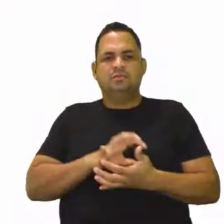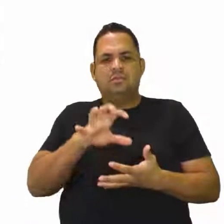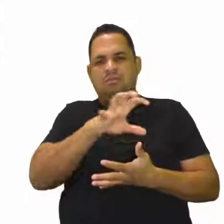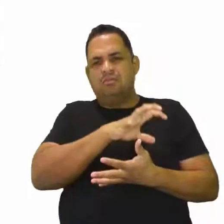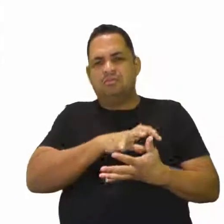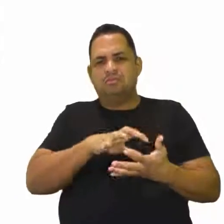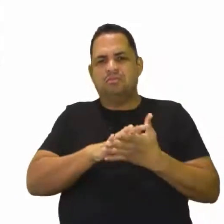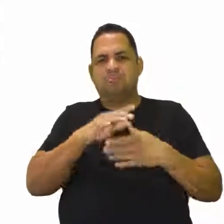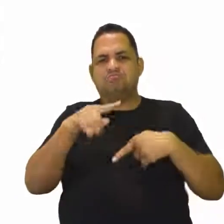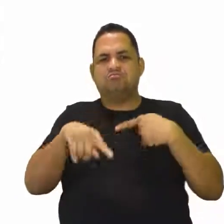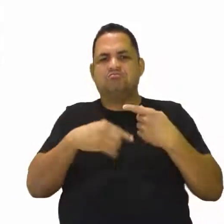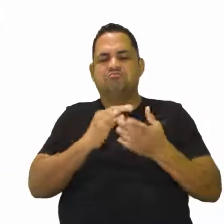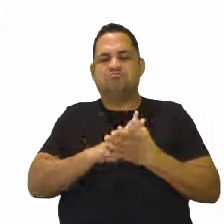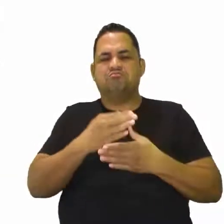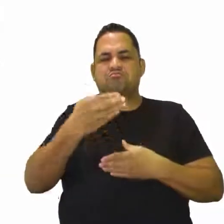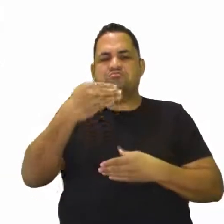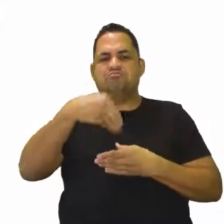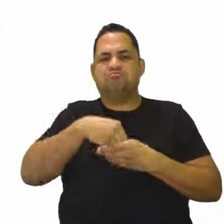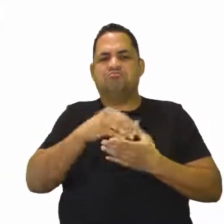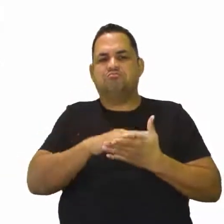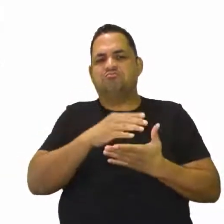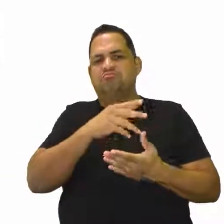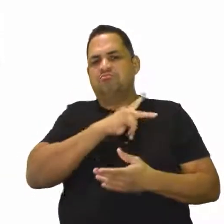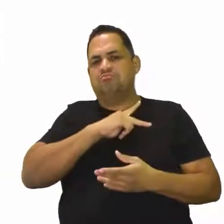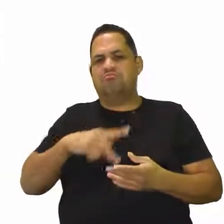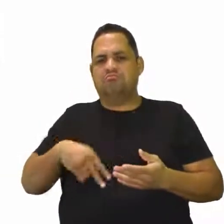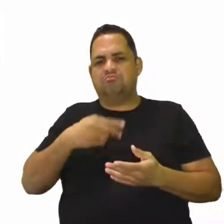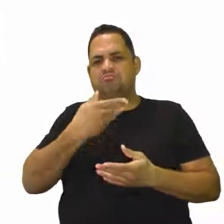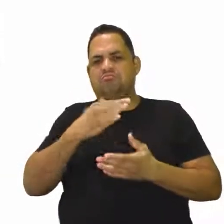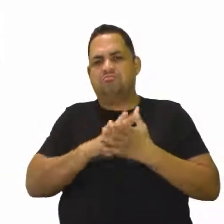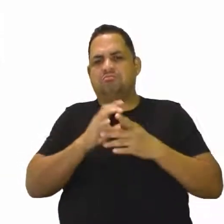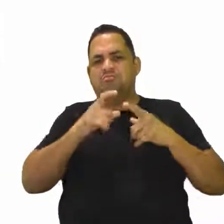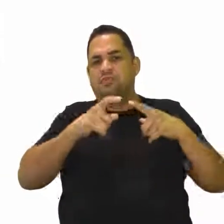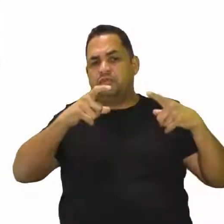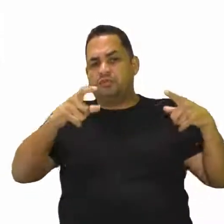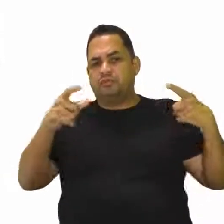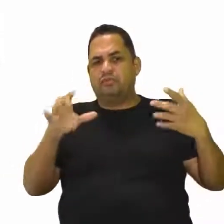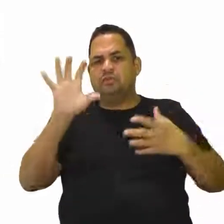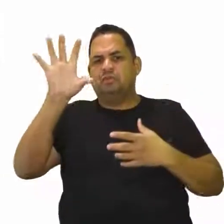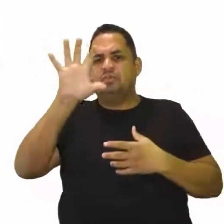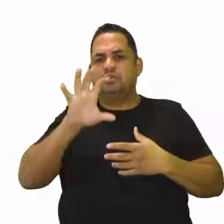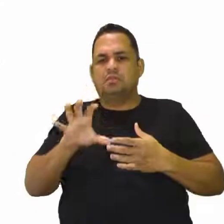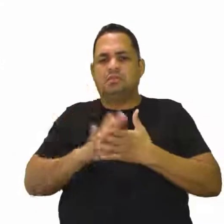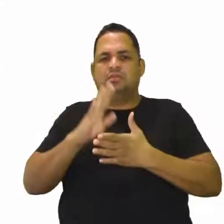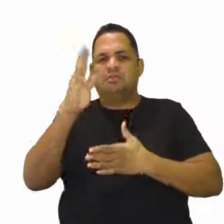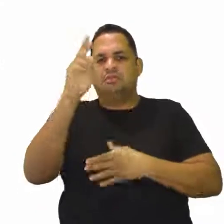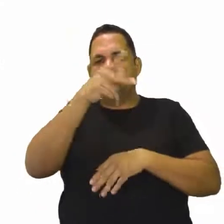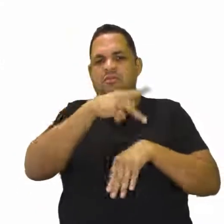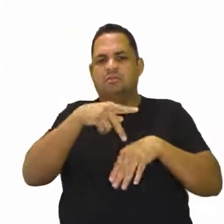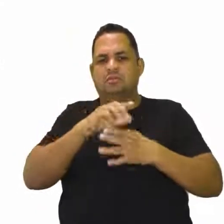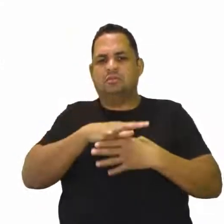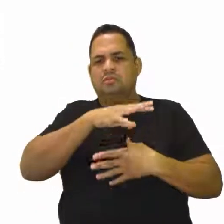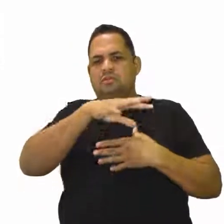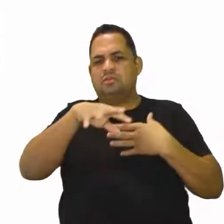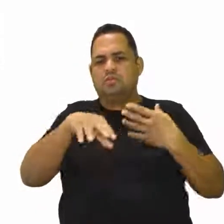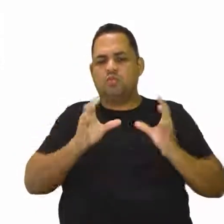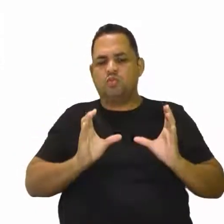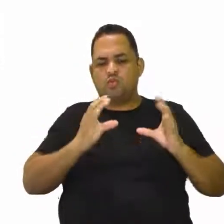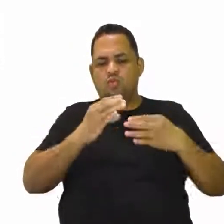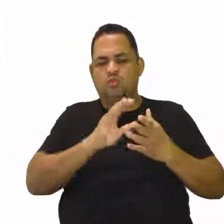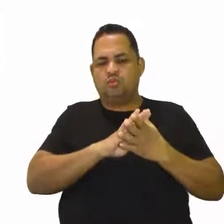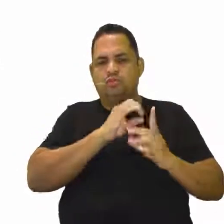de revolta após as eleições presidenciais de 30 foi aumentando em várias regiões do país, envolvendo diversos grupos